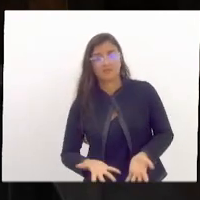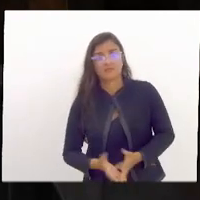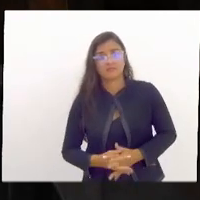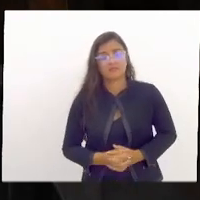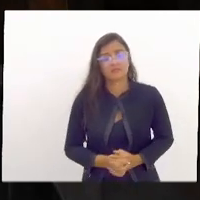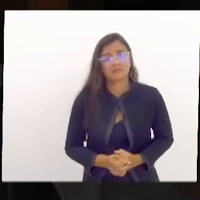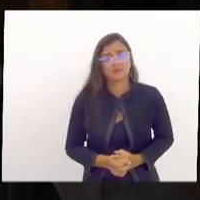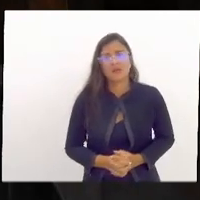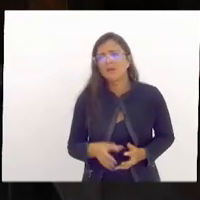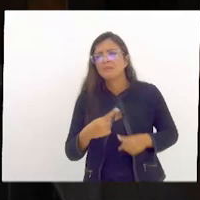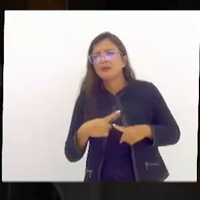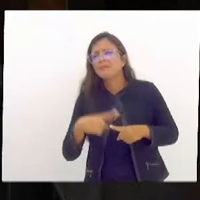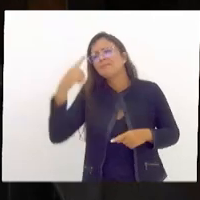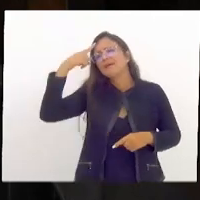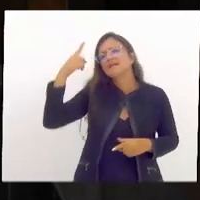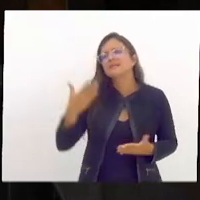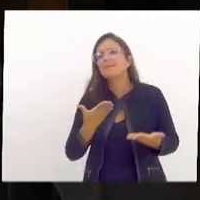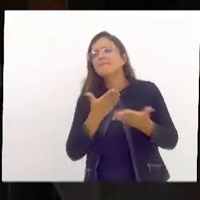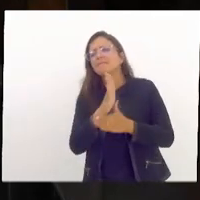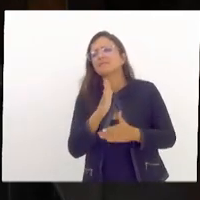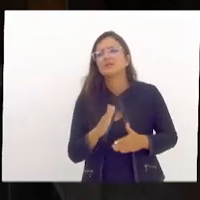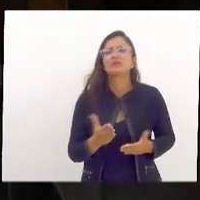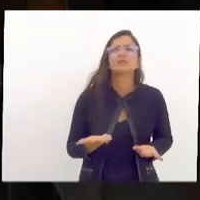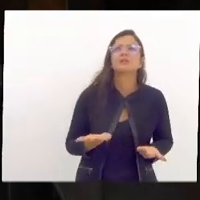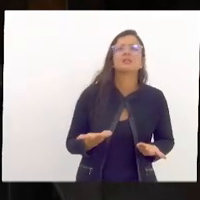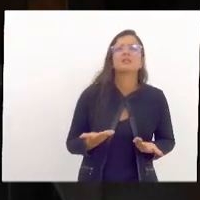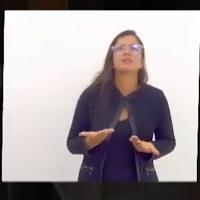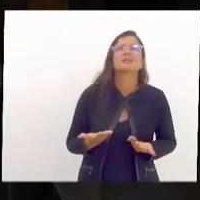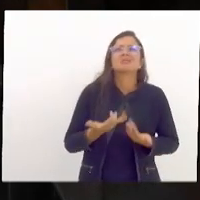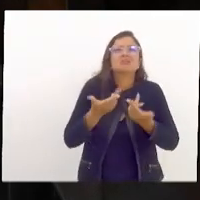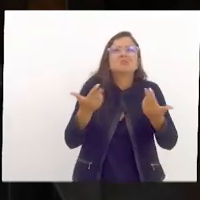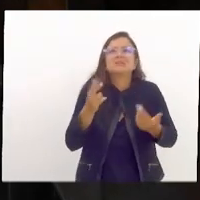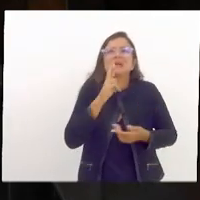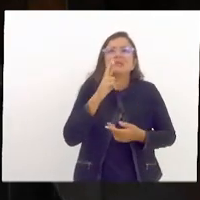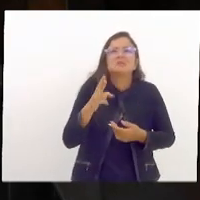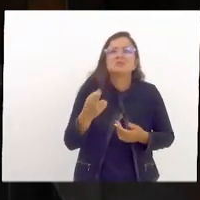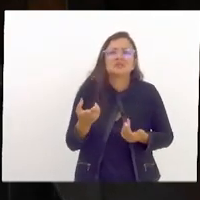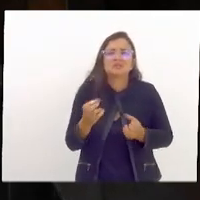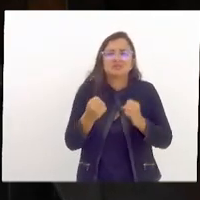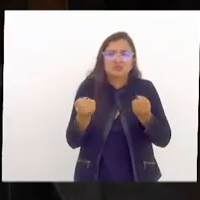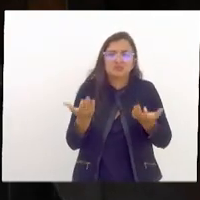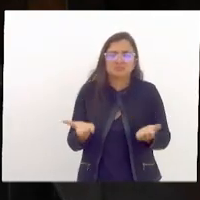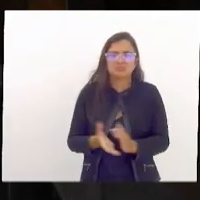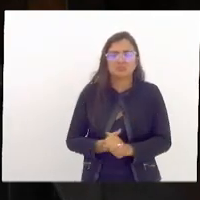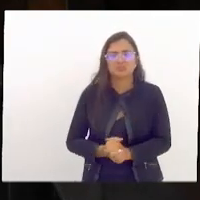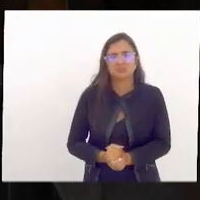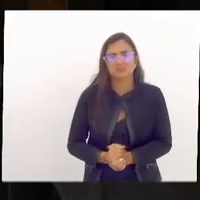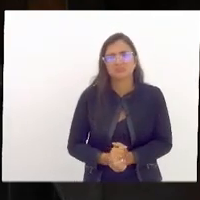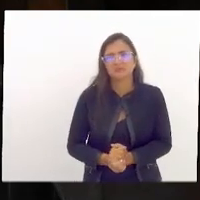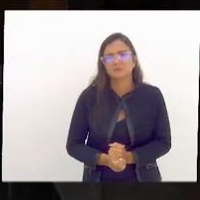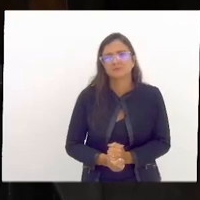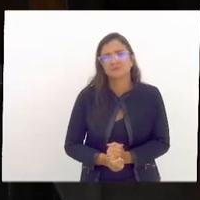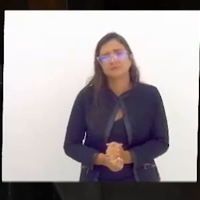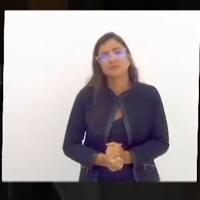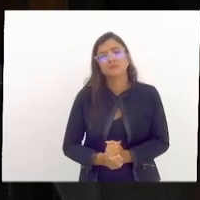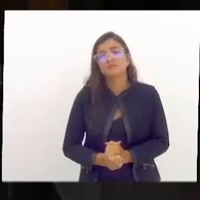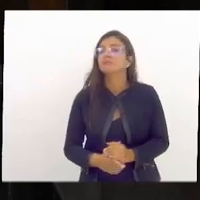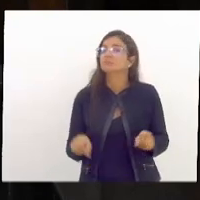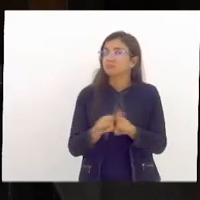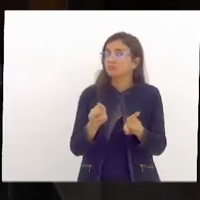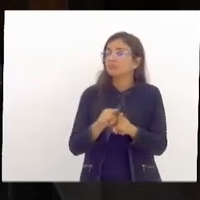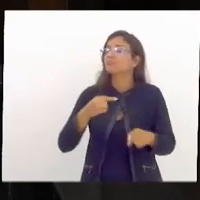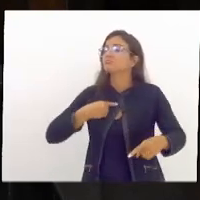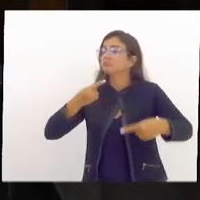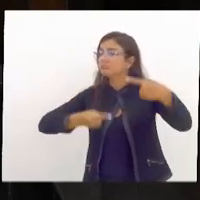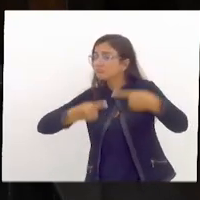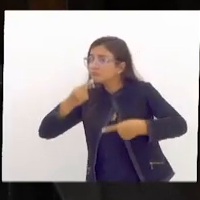aprovando alguma prerrogativa, alguma resposta aos seus esforços. Eu quero entrar em alguns debates do que o